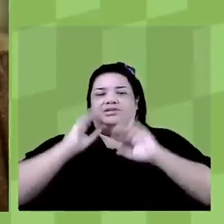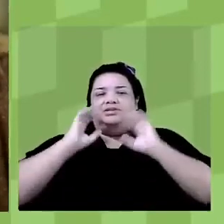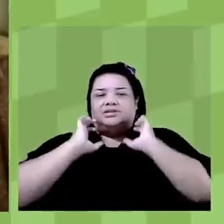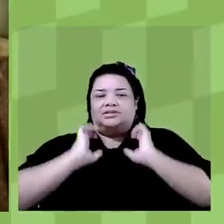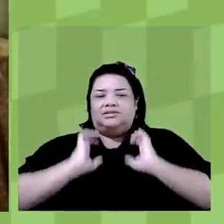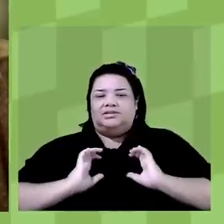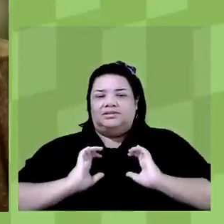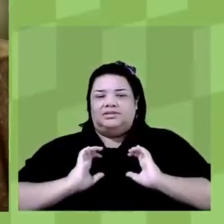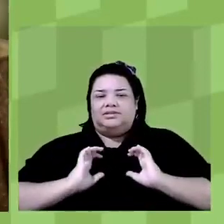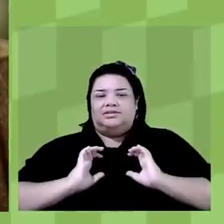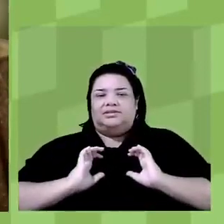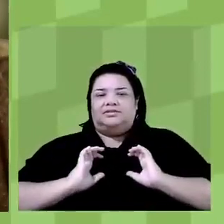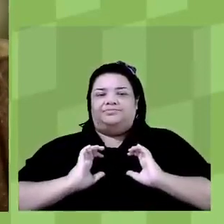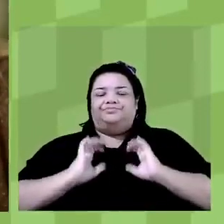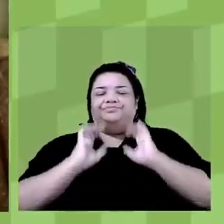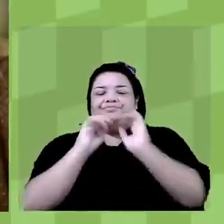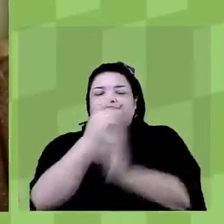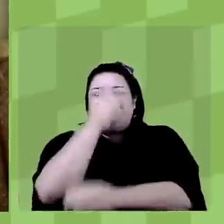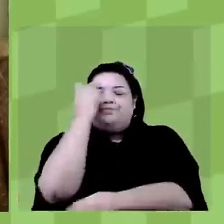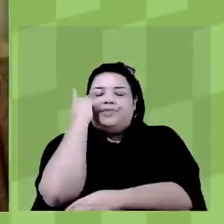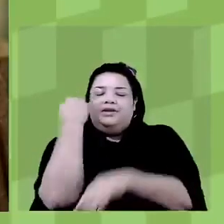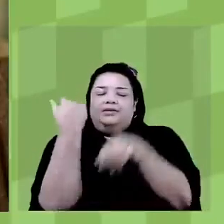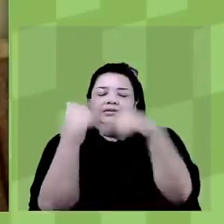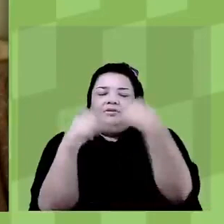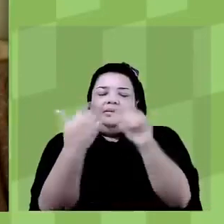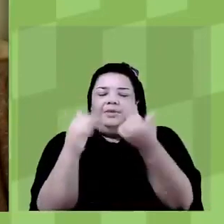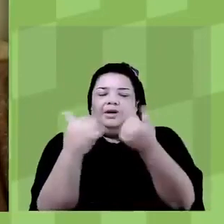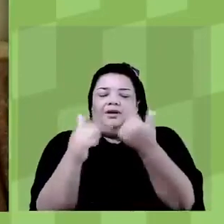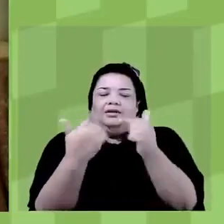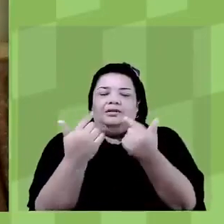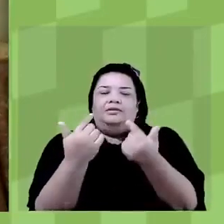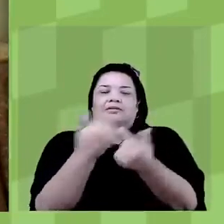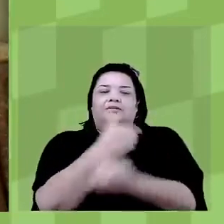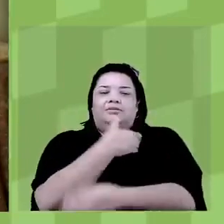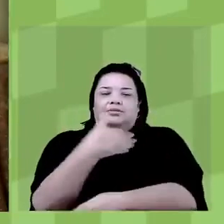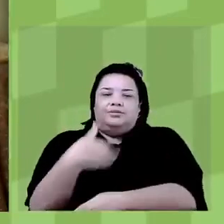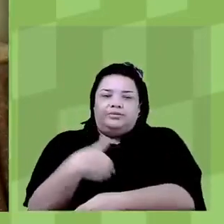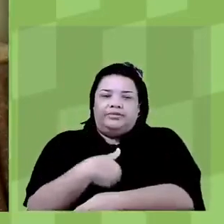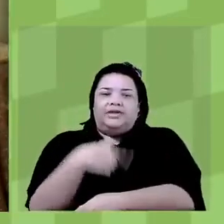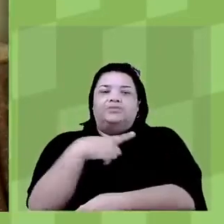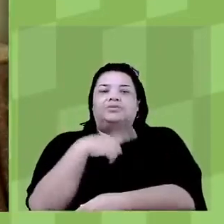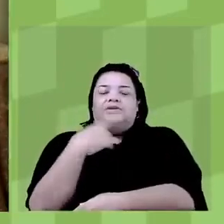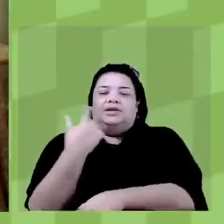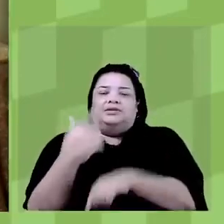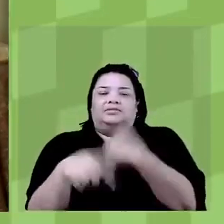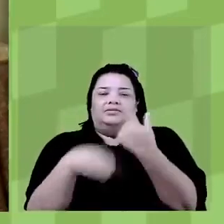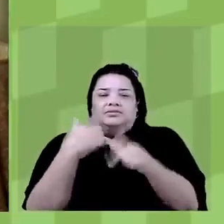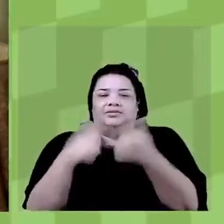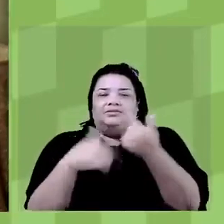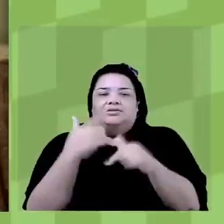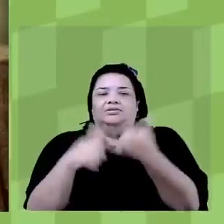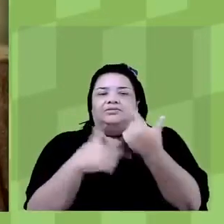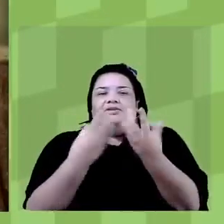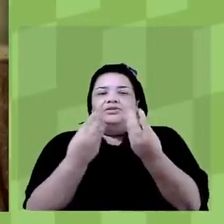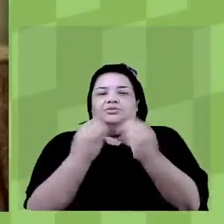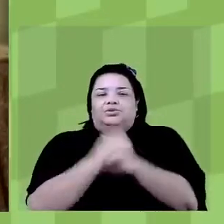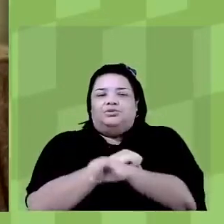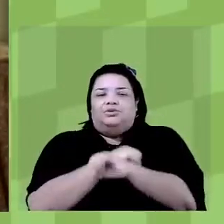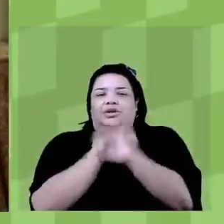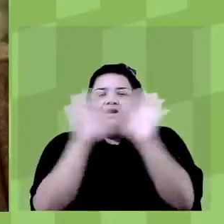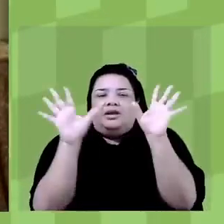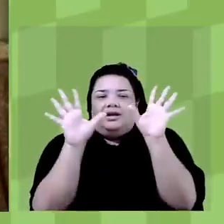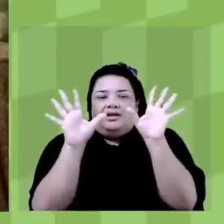que quem trabalha no poder público tem essa atividade muito clara, né, de